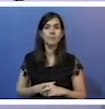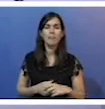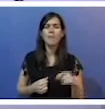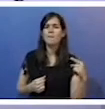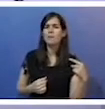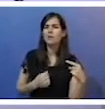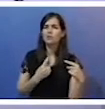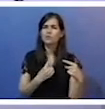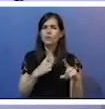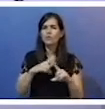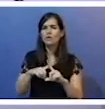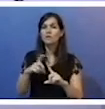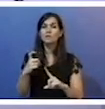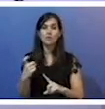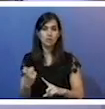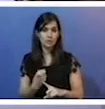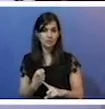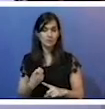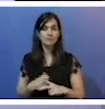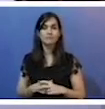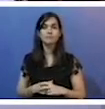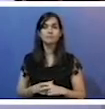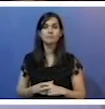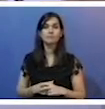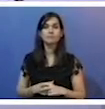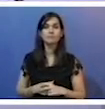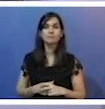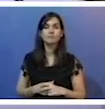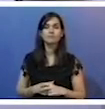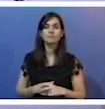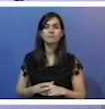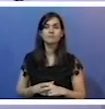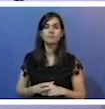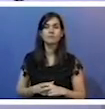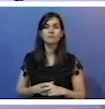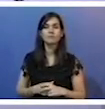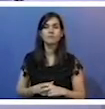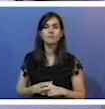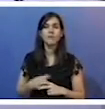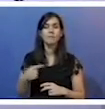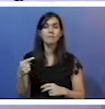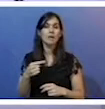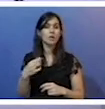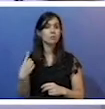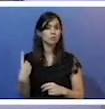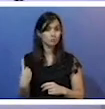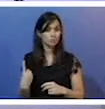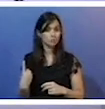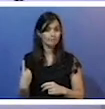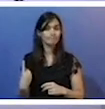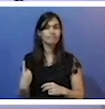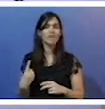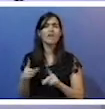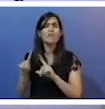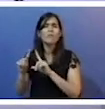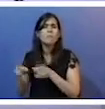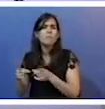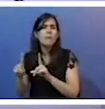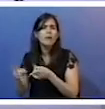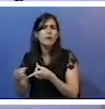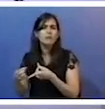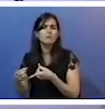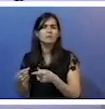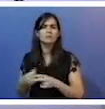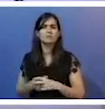1x - 1x e aqui menos um vezes menos um esse menos uns vou colocar dentro do